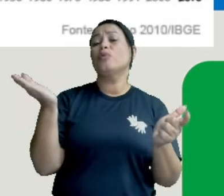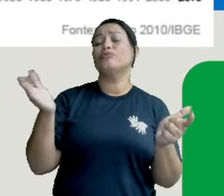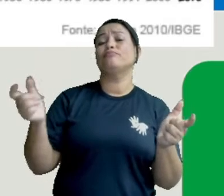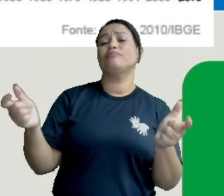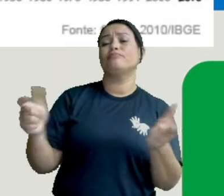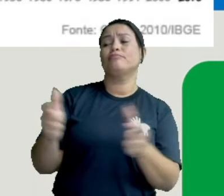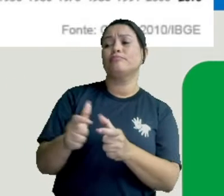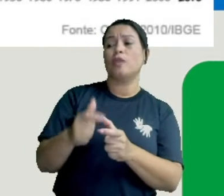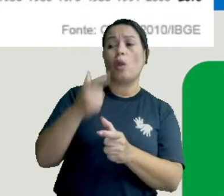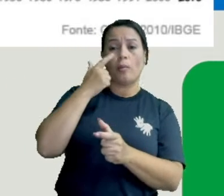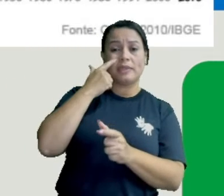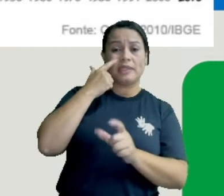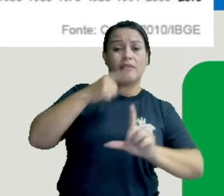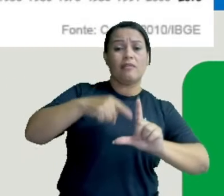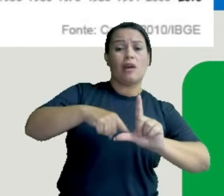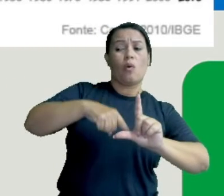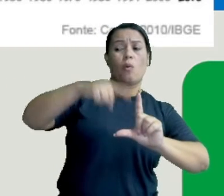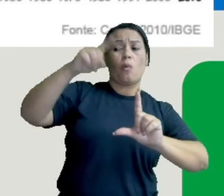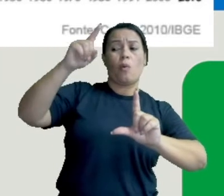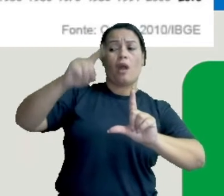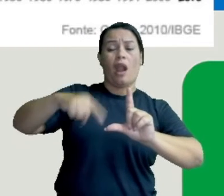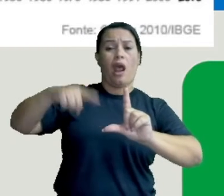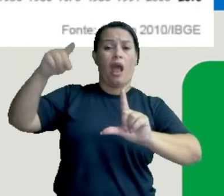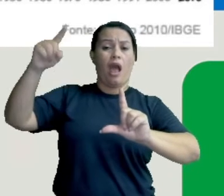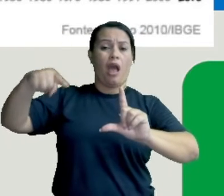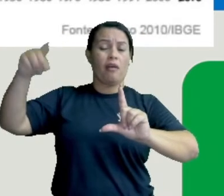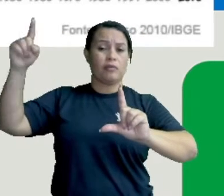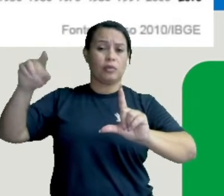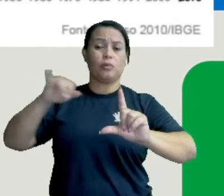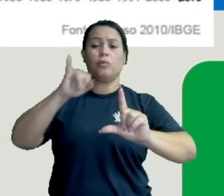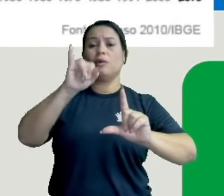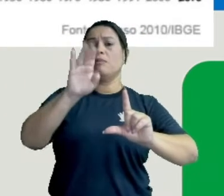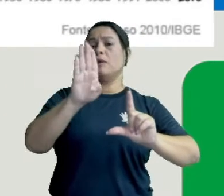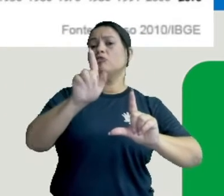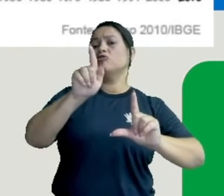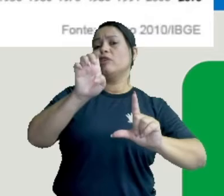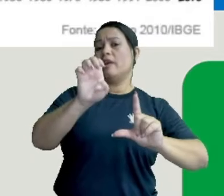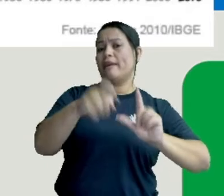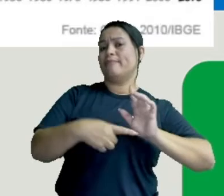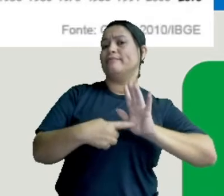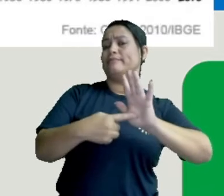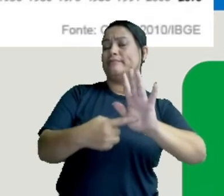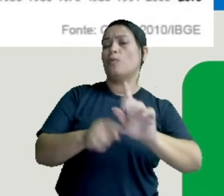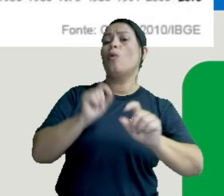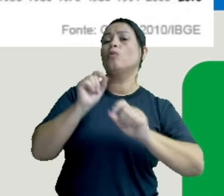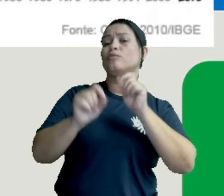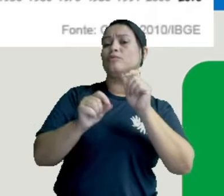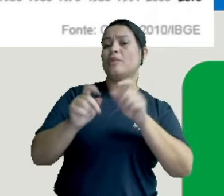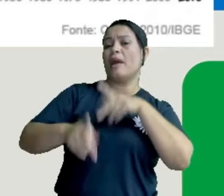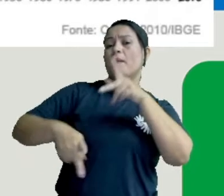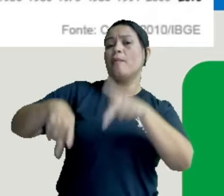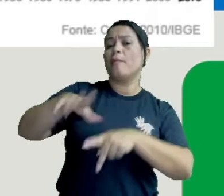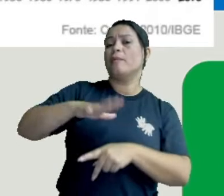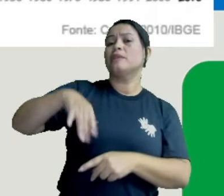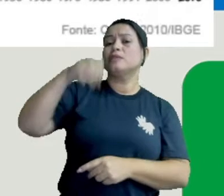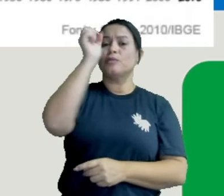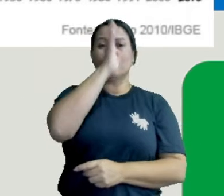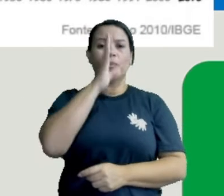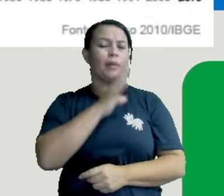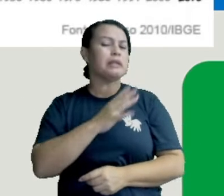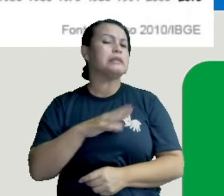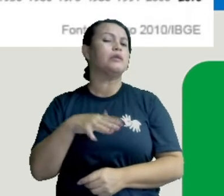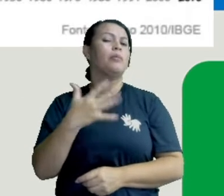primeiro pega esse gráfico, né, que foi disponibilizado pelo IBGE, onde ele mostra, né, a população total do Brasil ao